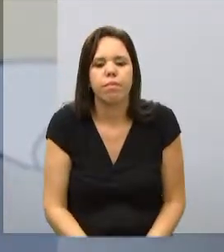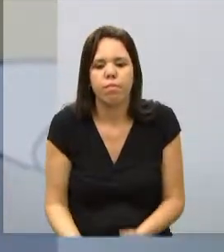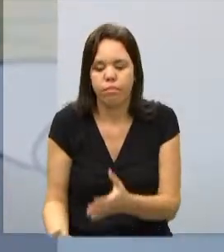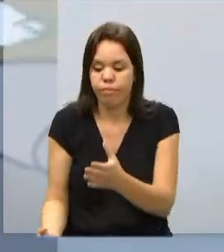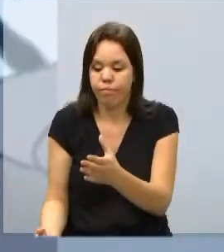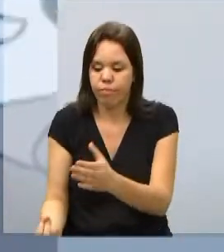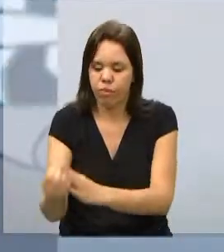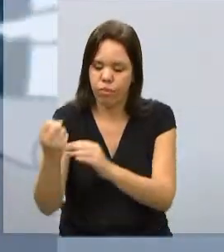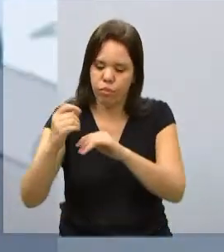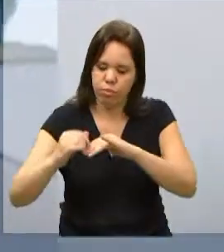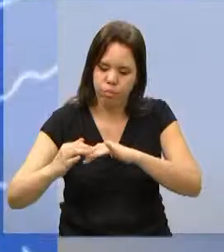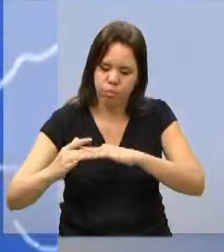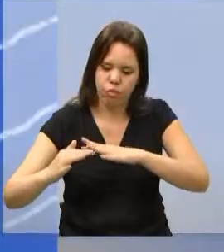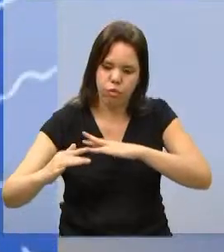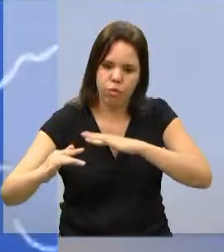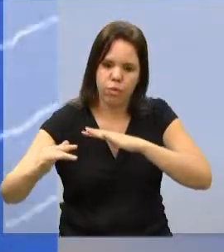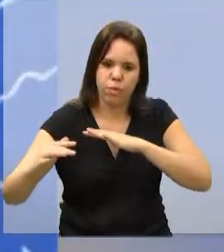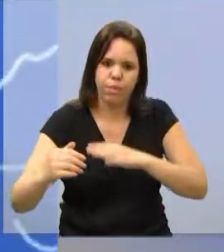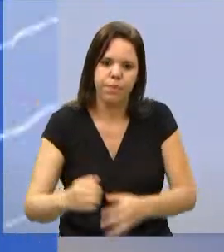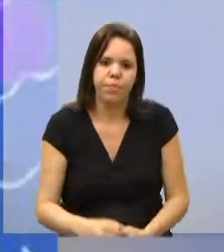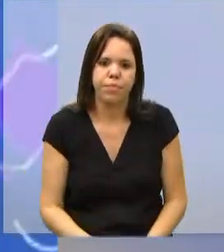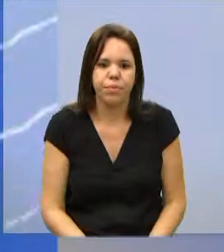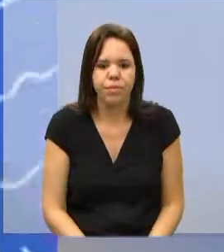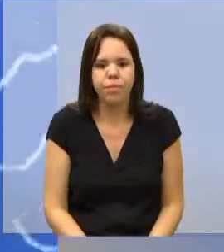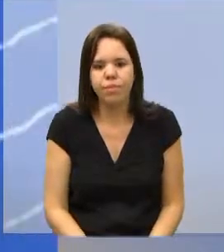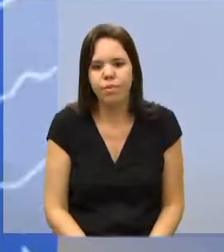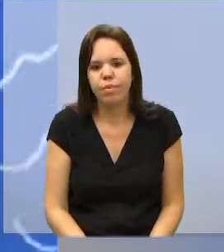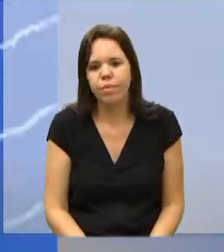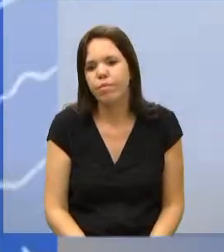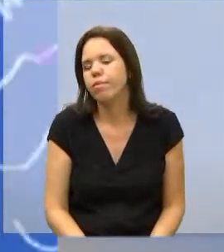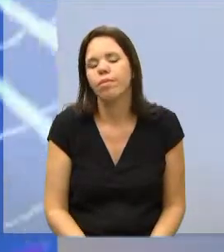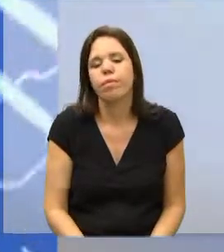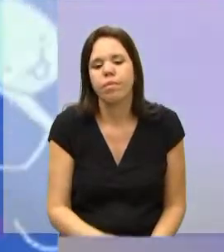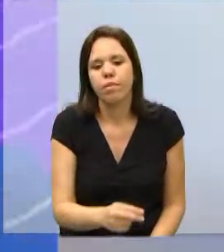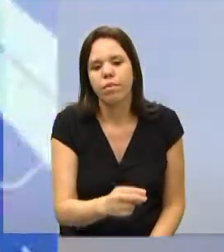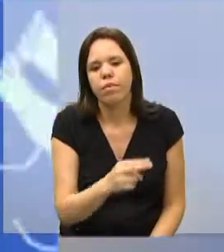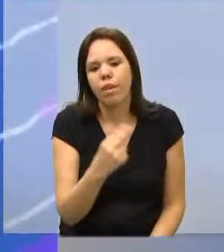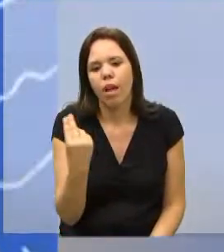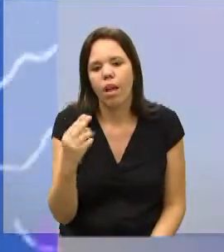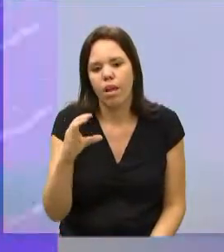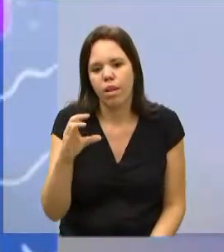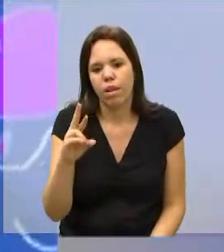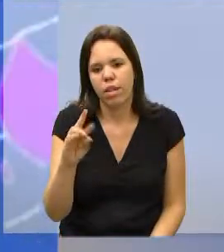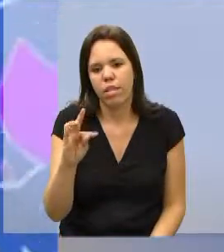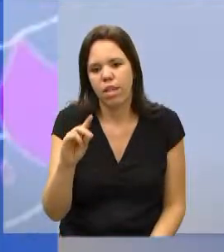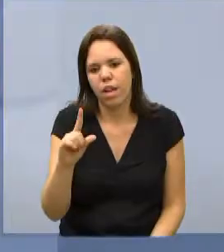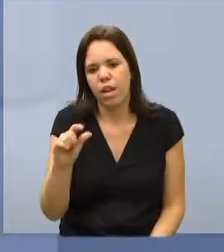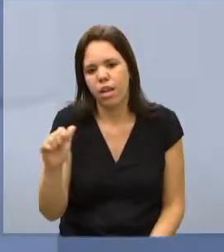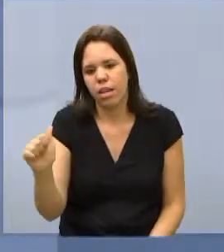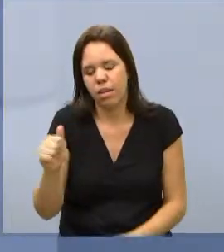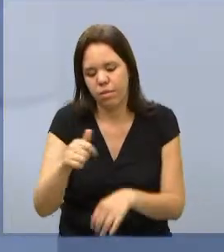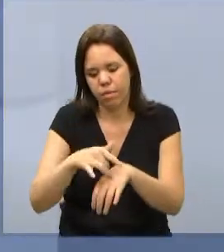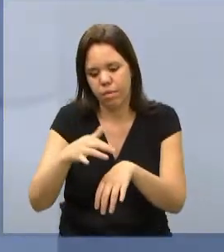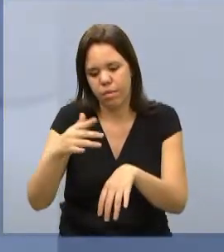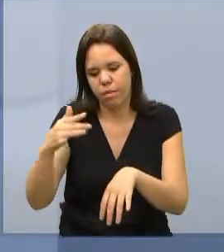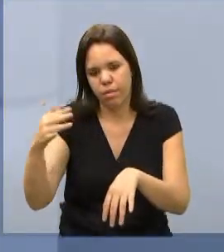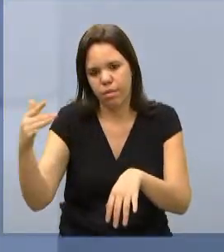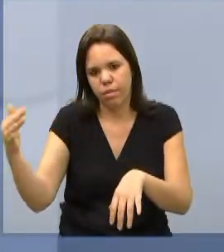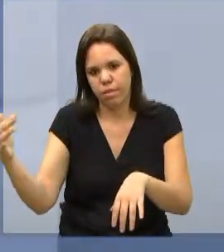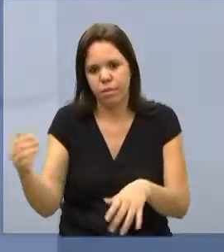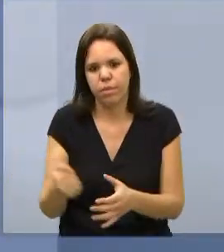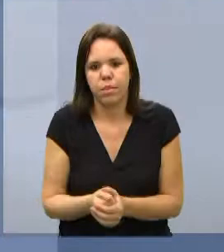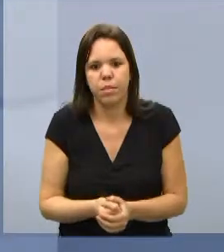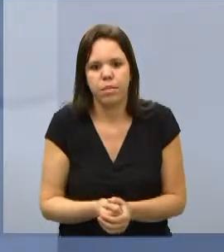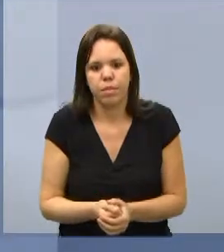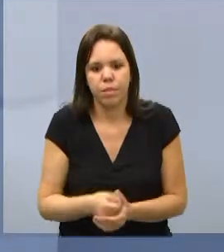brotei daquele chão. Meu nome é cristalina,